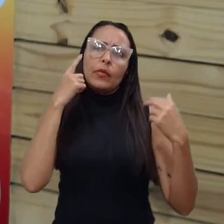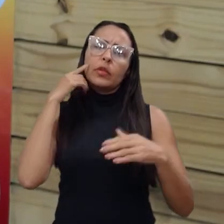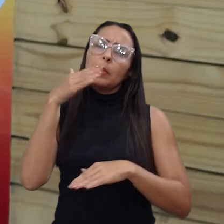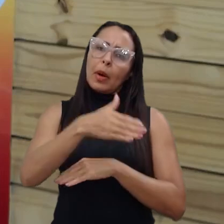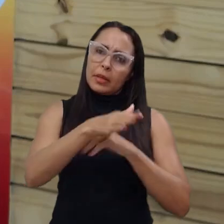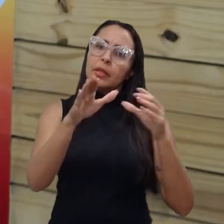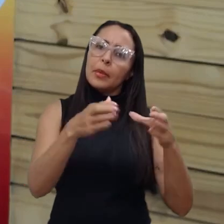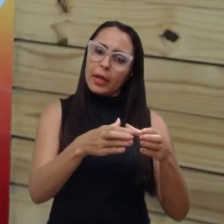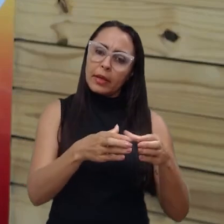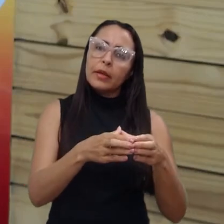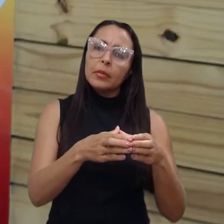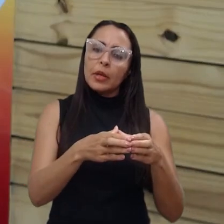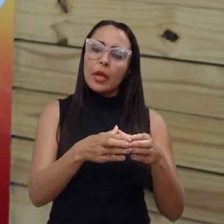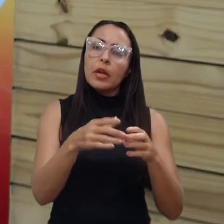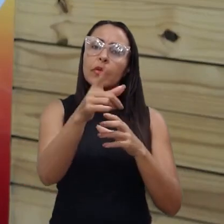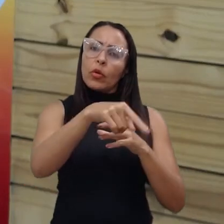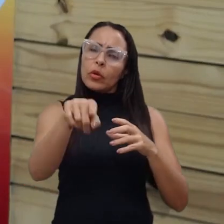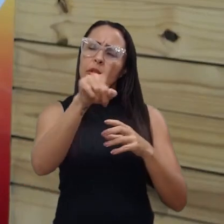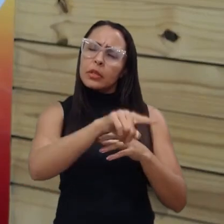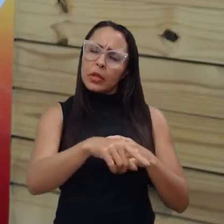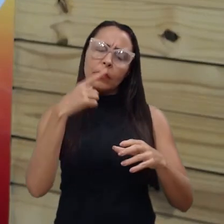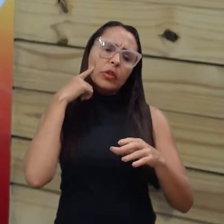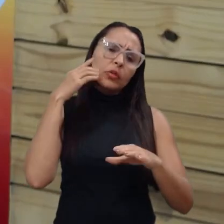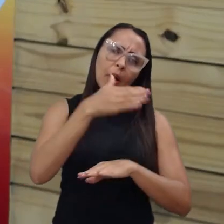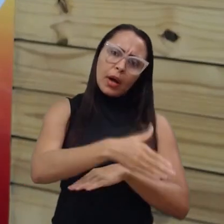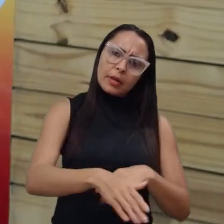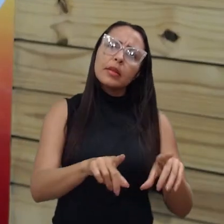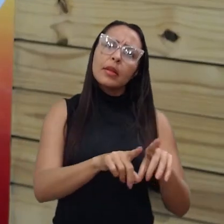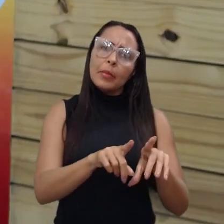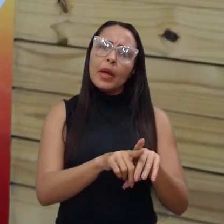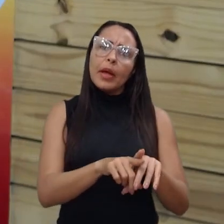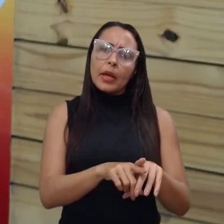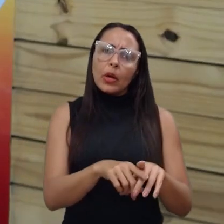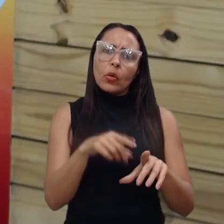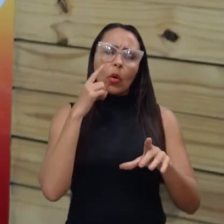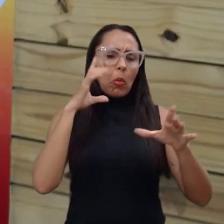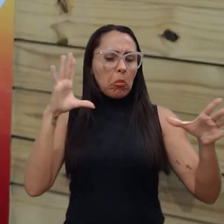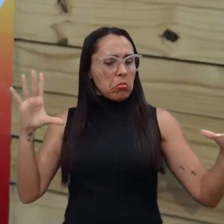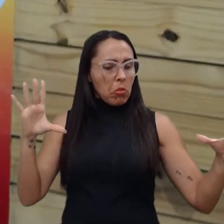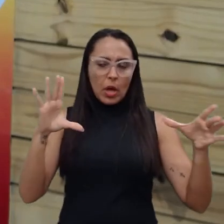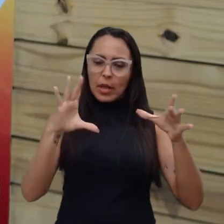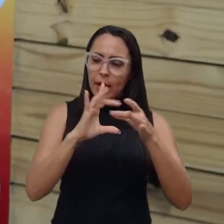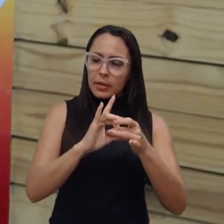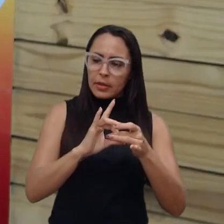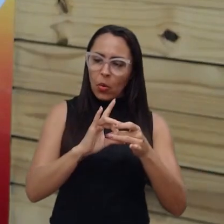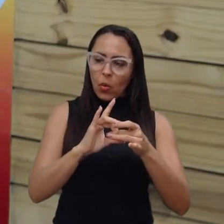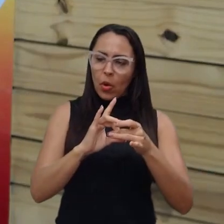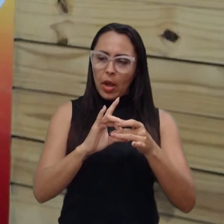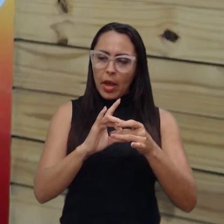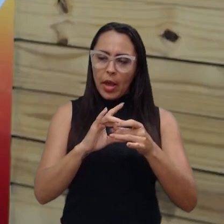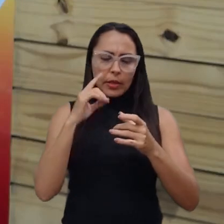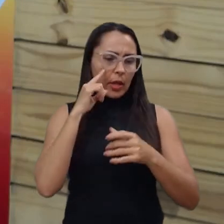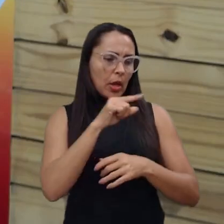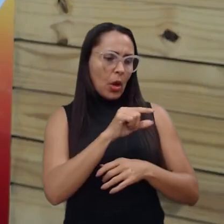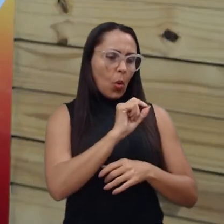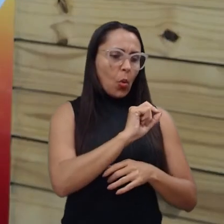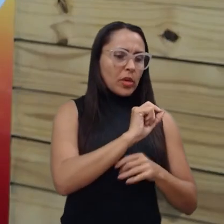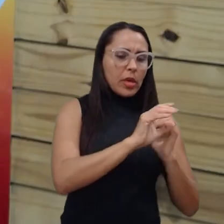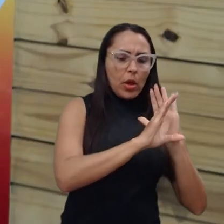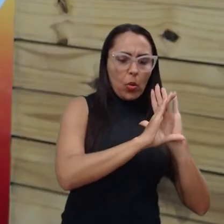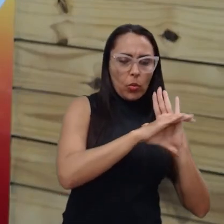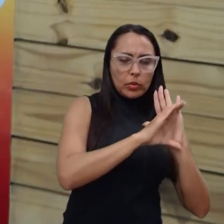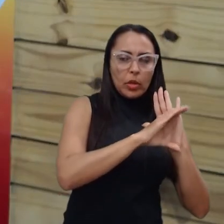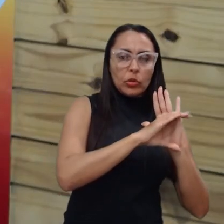equipe. Você faz parte como um elo de ligação entre o que é